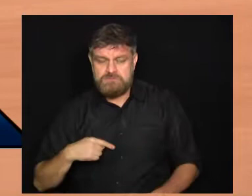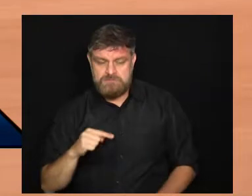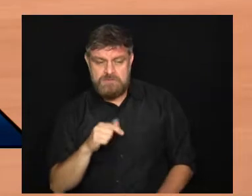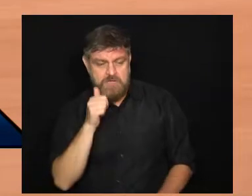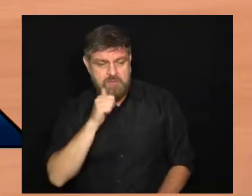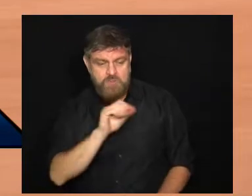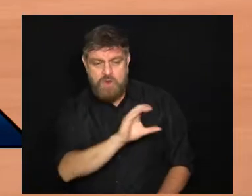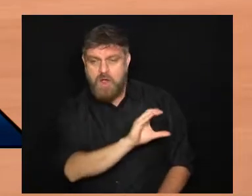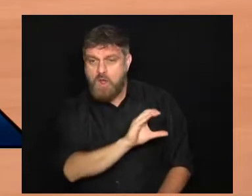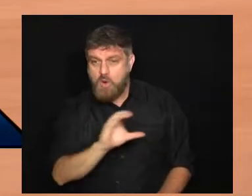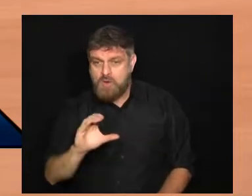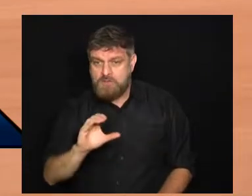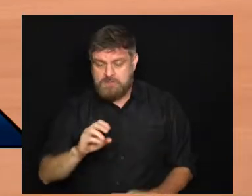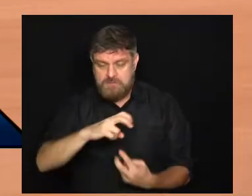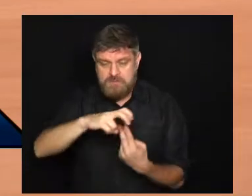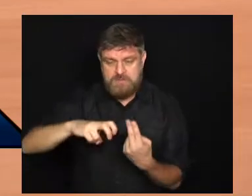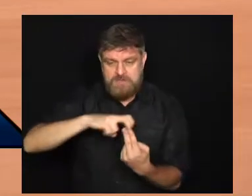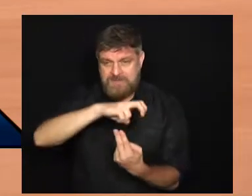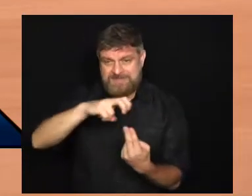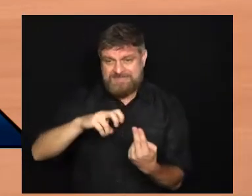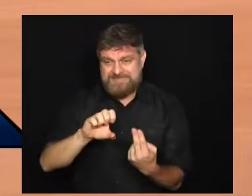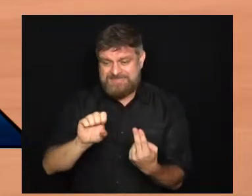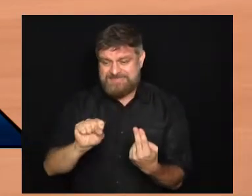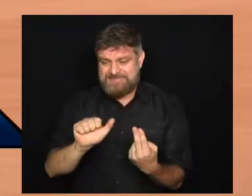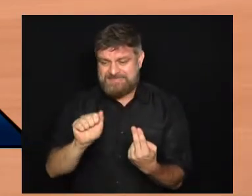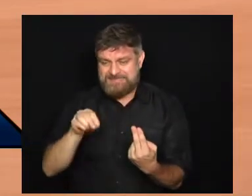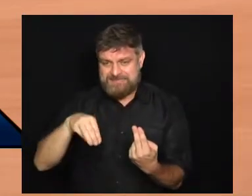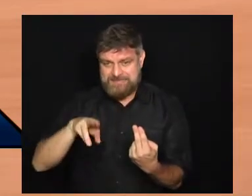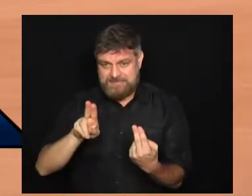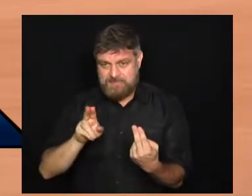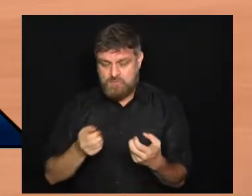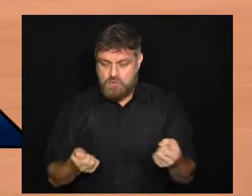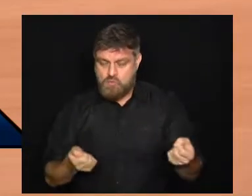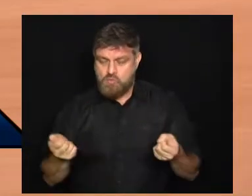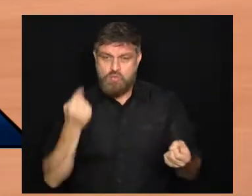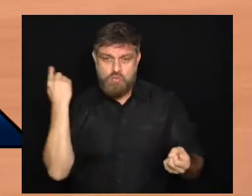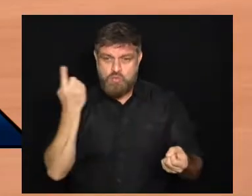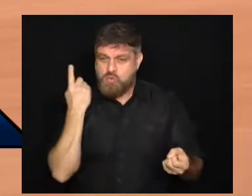coordenadora do SAMU, do Serviço né, de Atendimento Móvel de Urgência da